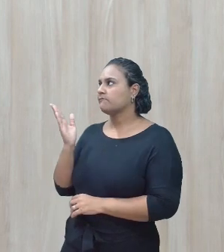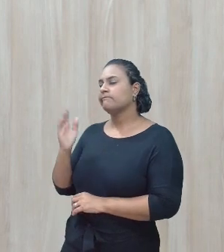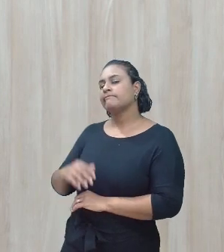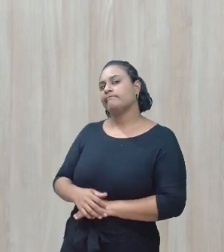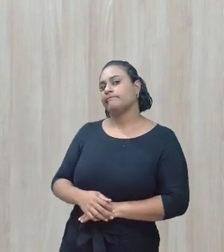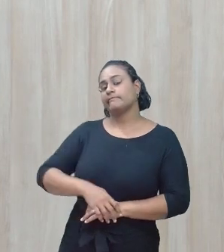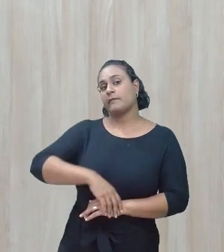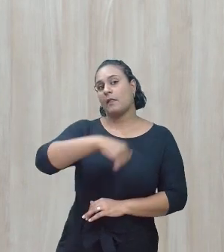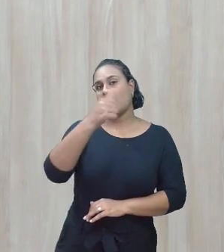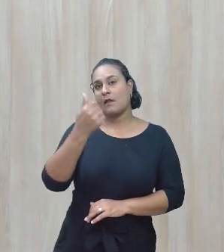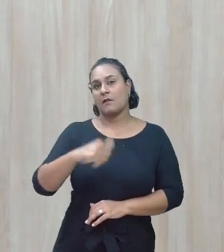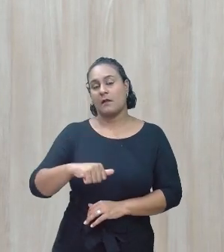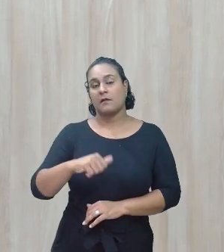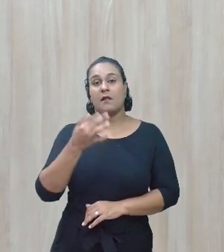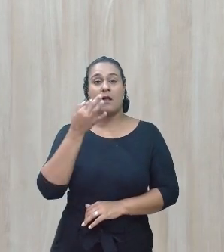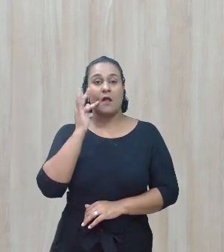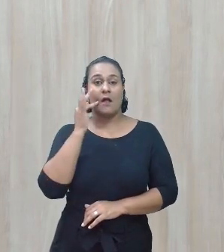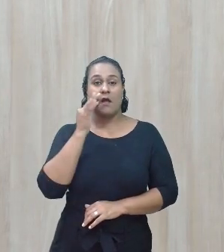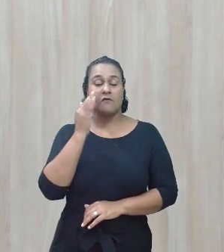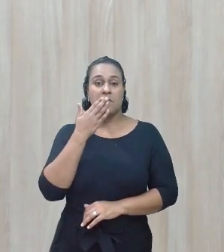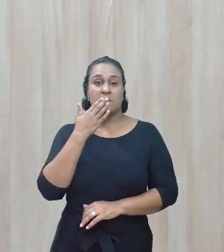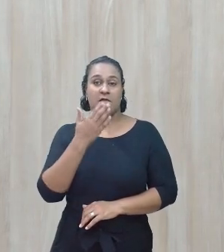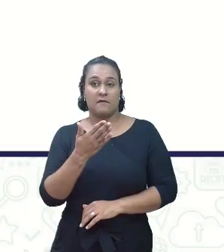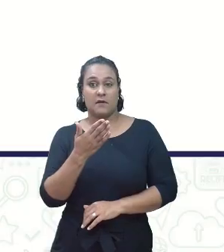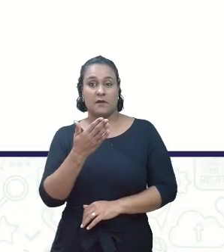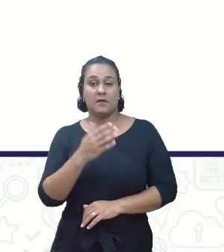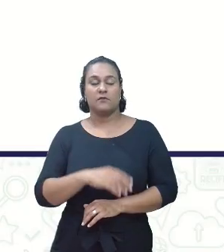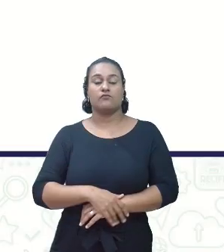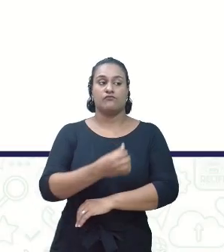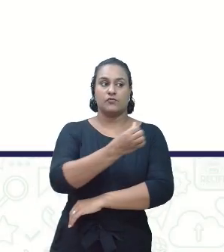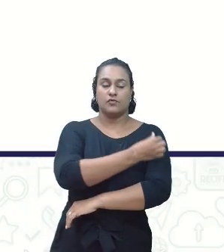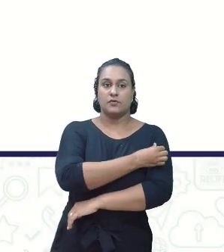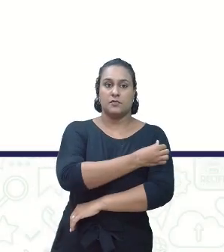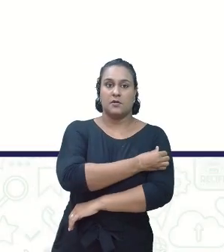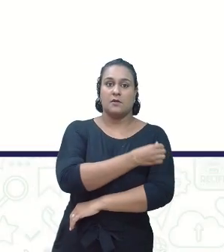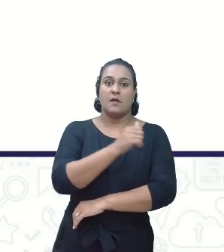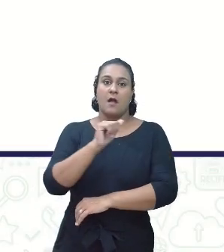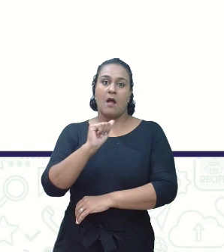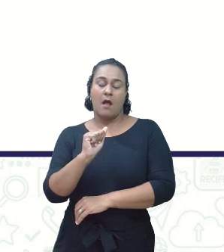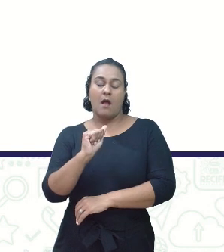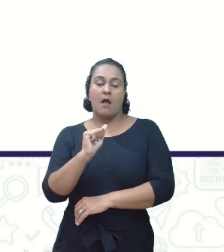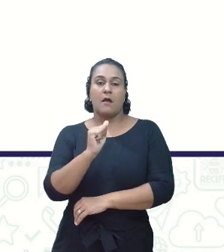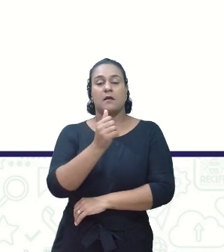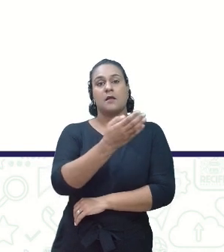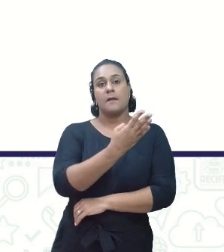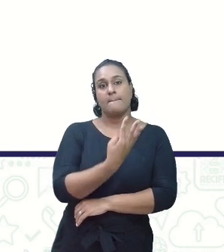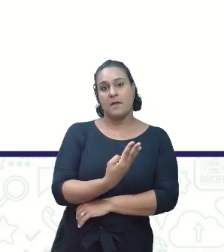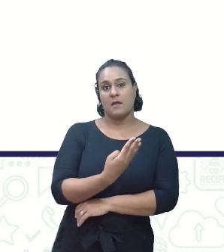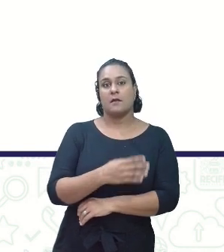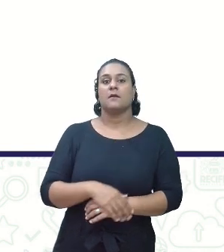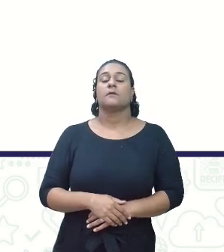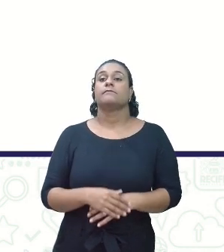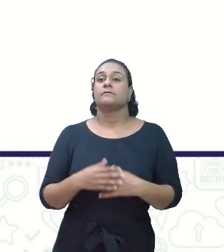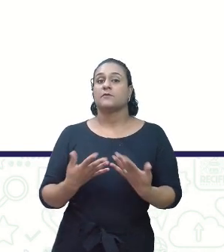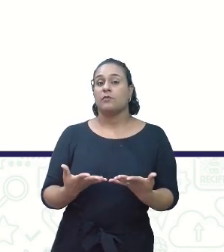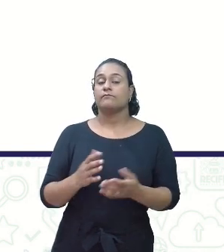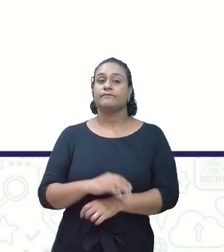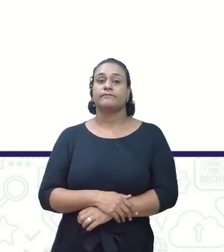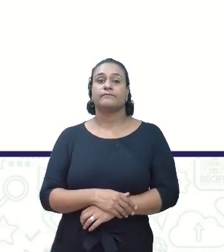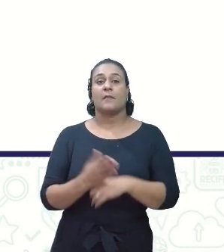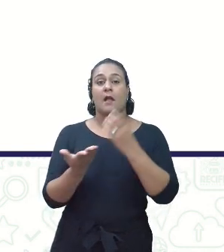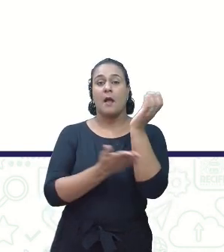né, as frutas preferidas da série sexto ano A e da série sexto ano B, que são aqui citados